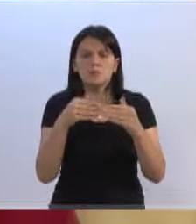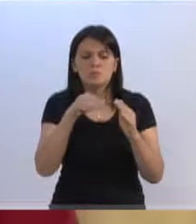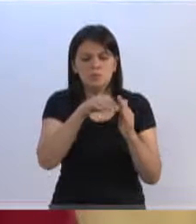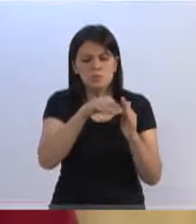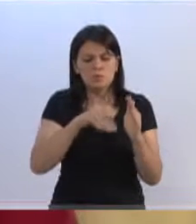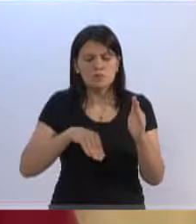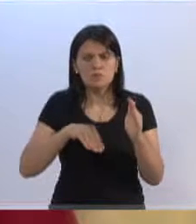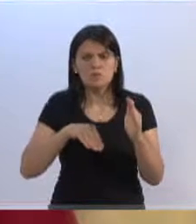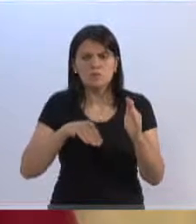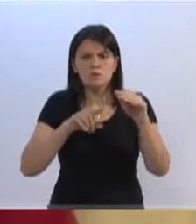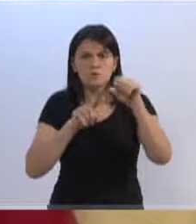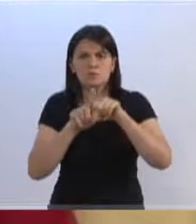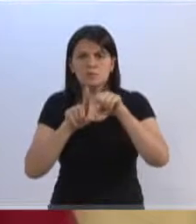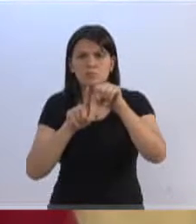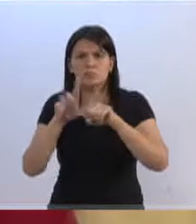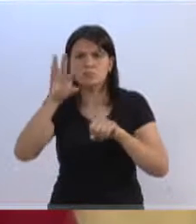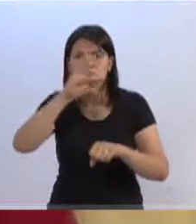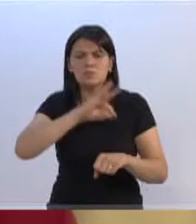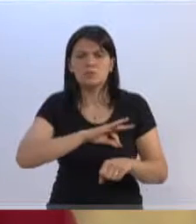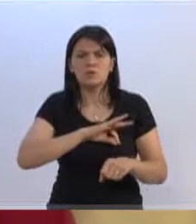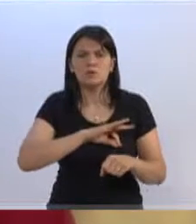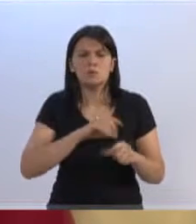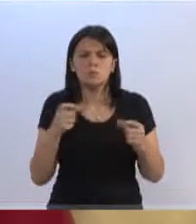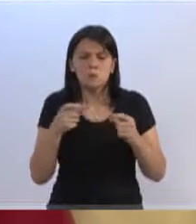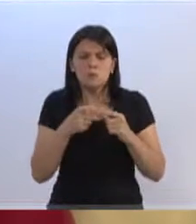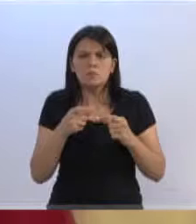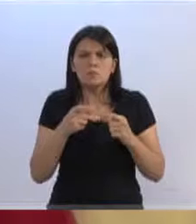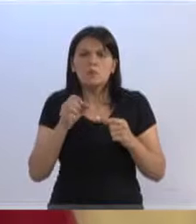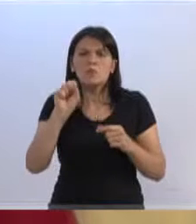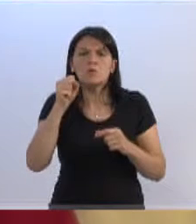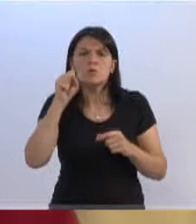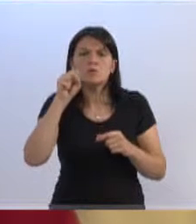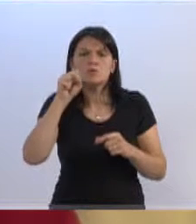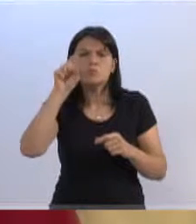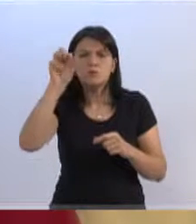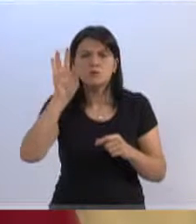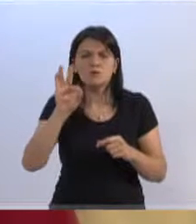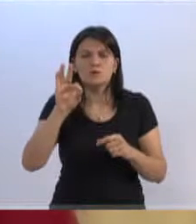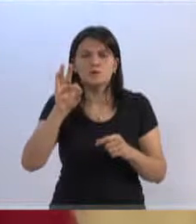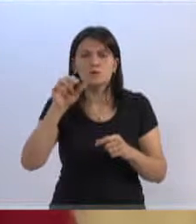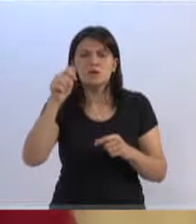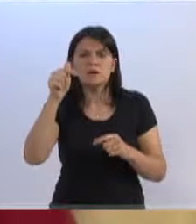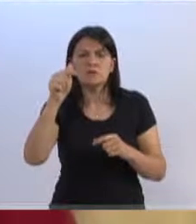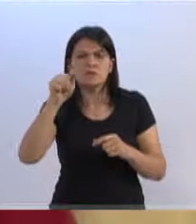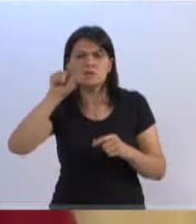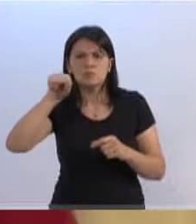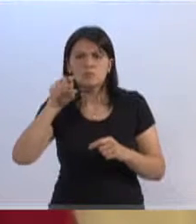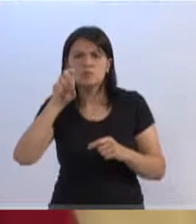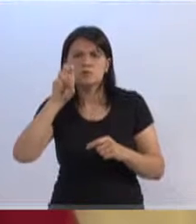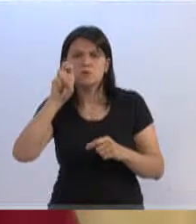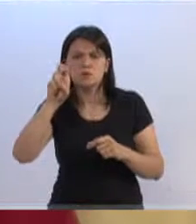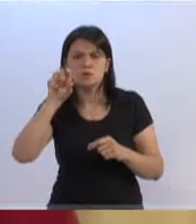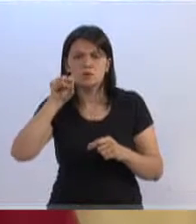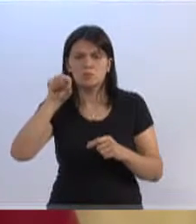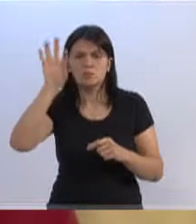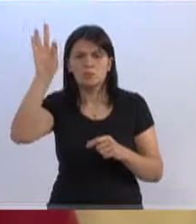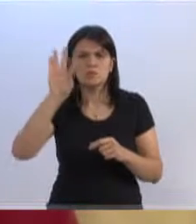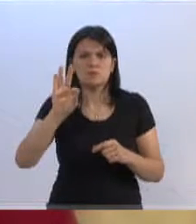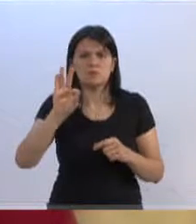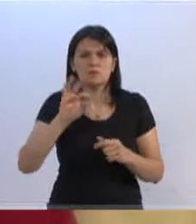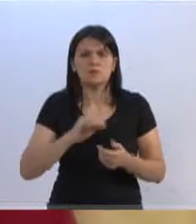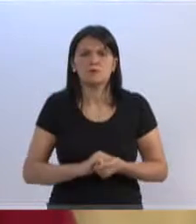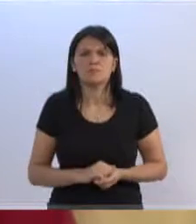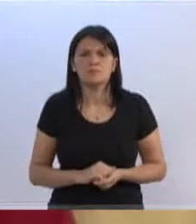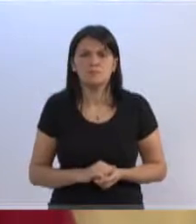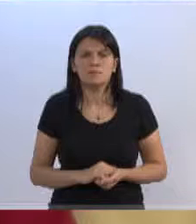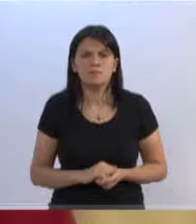aplicado sobre quem recebe salário mínimo cairá de 8% para 7,5%. A alíquota efetiva